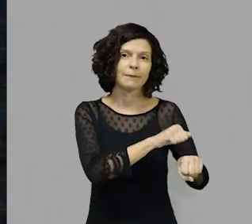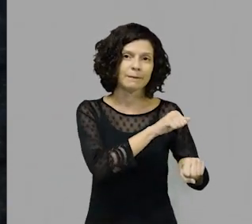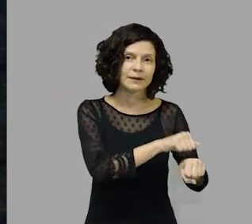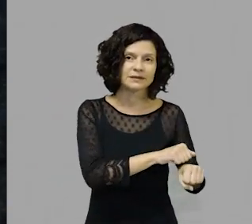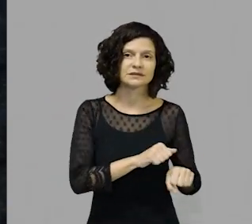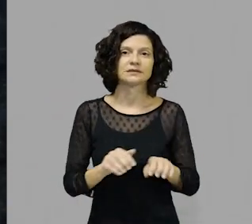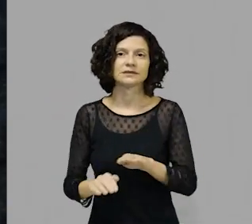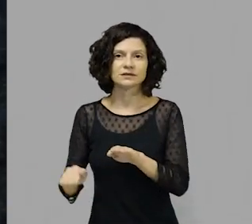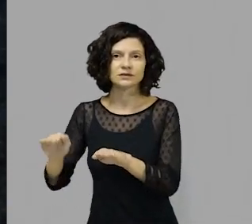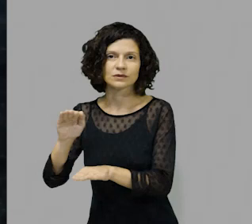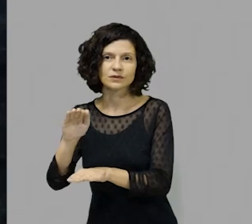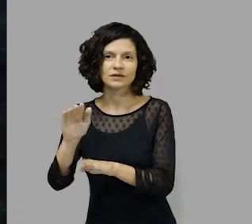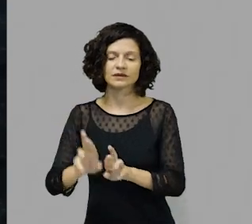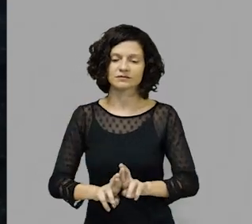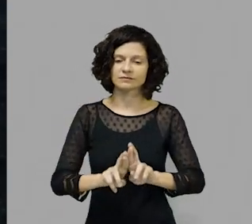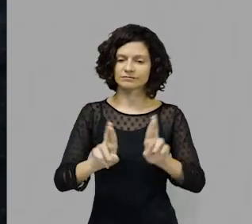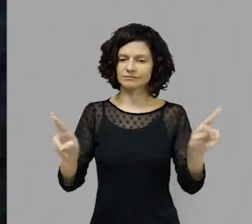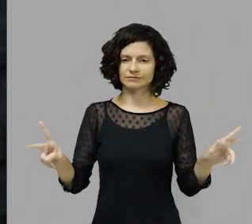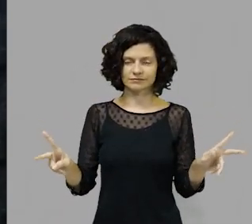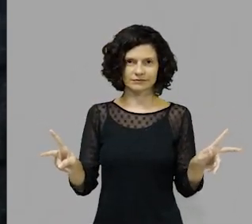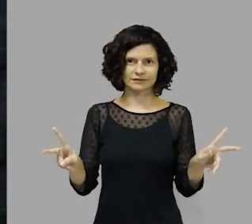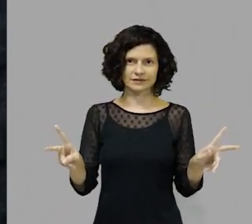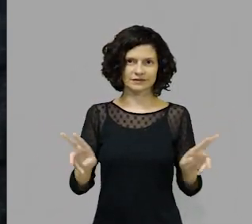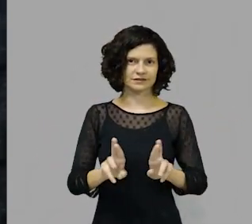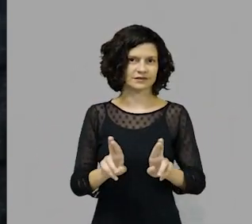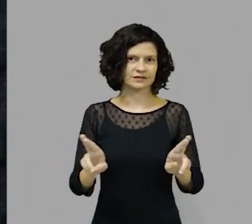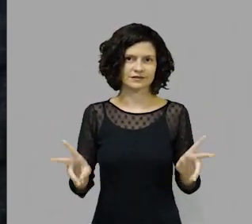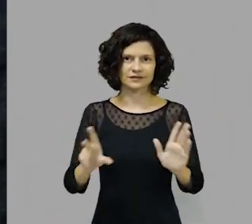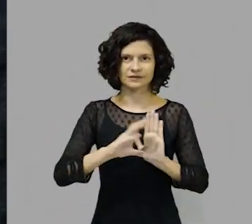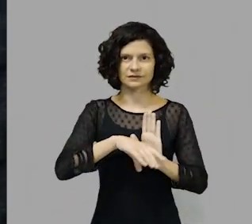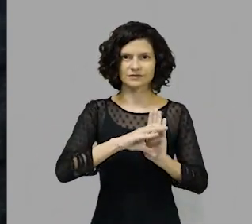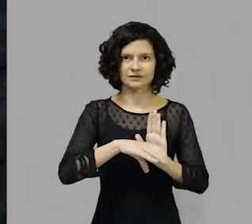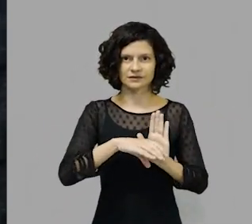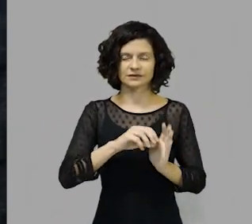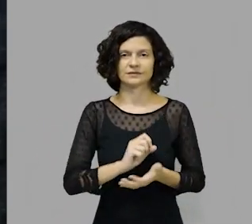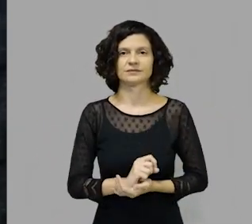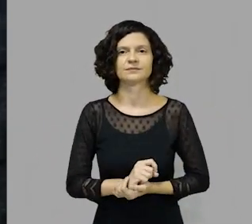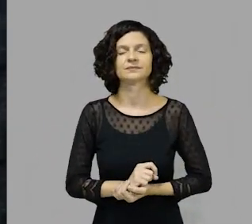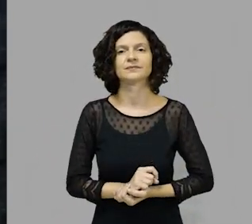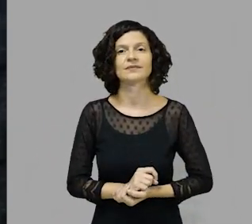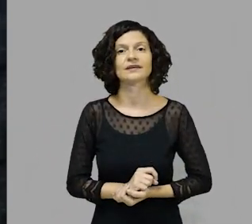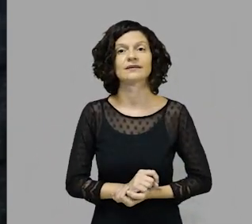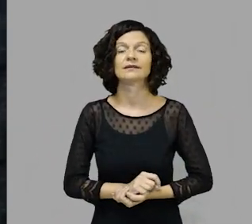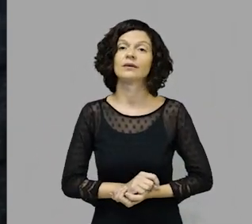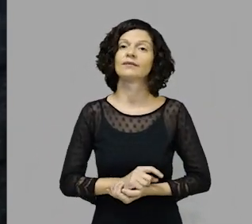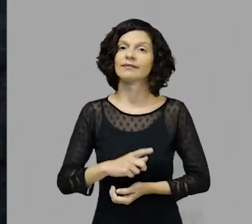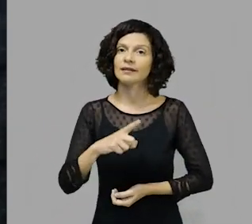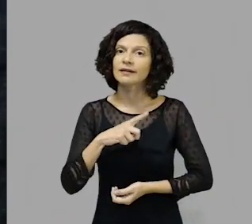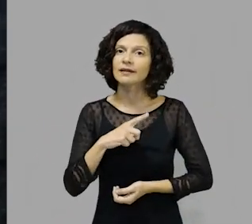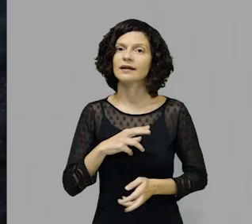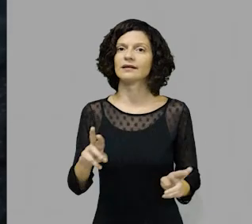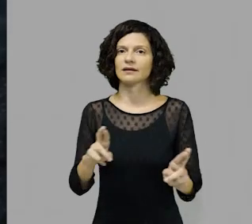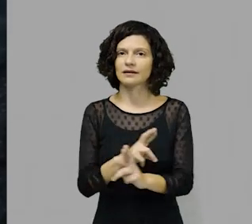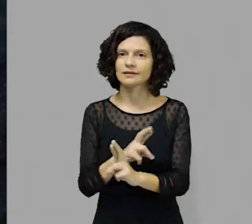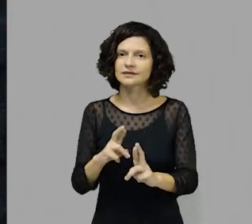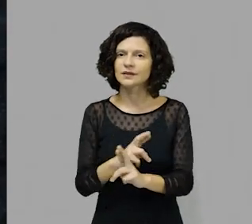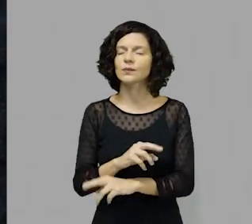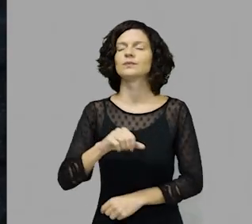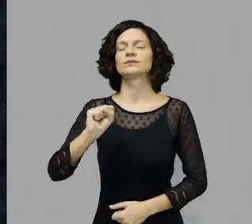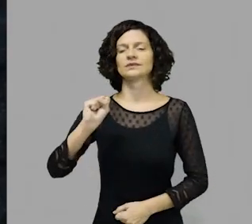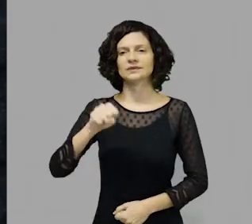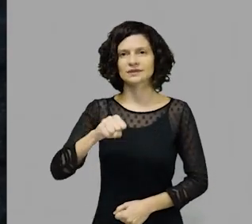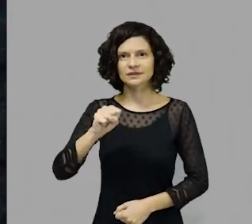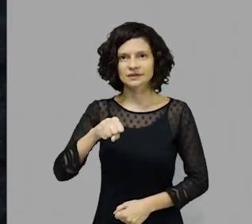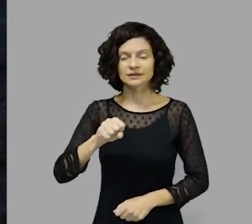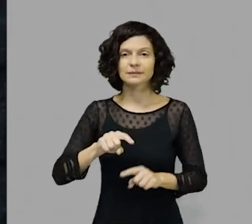desigualdade. Pobreza é uma coisa, desigualdade é outra. É claro que elas se relacionam, obviamente, mas